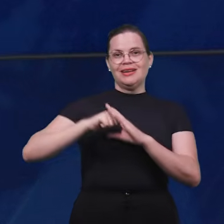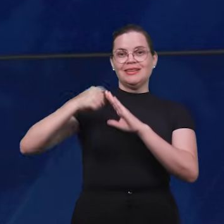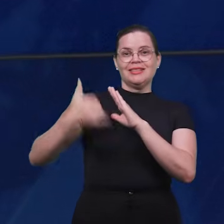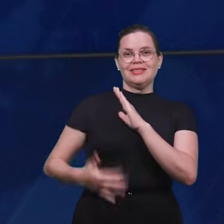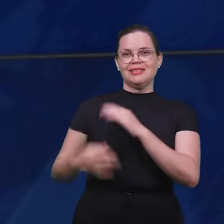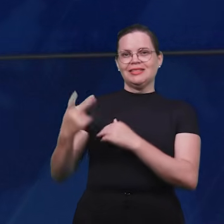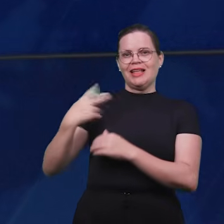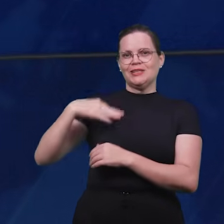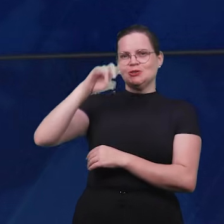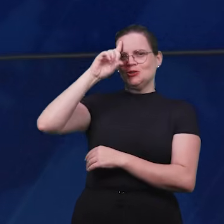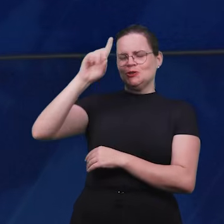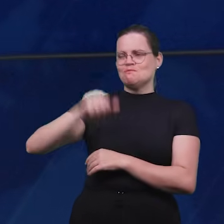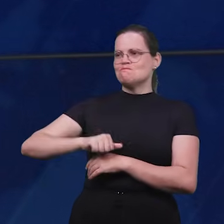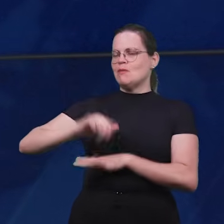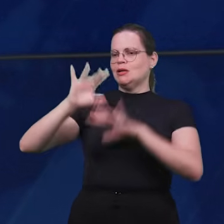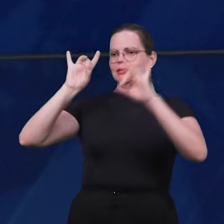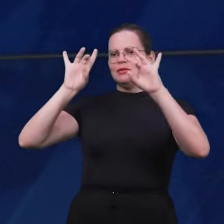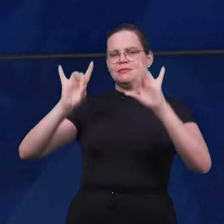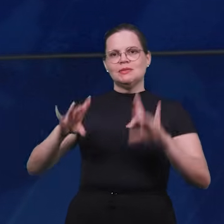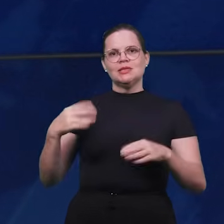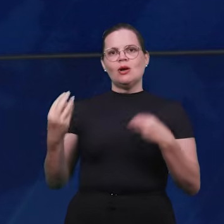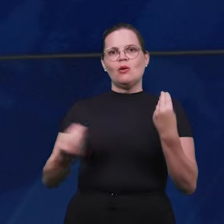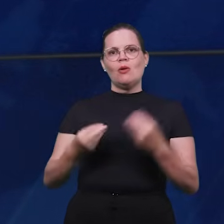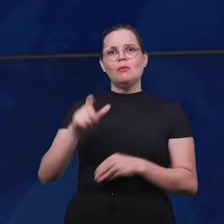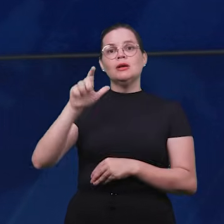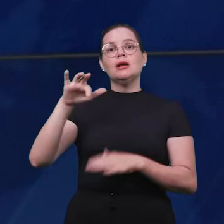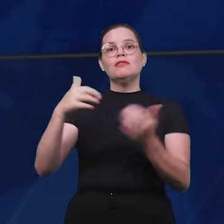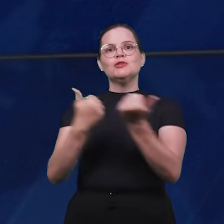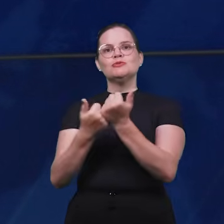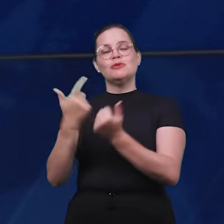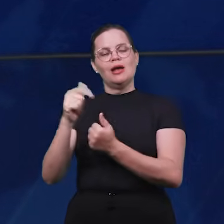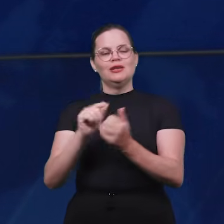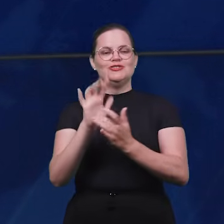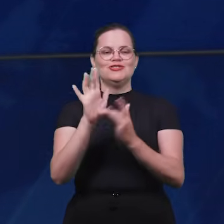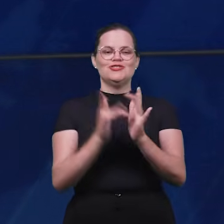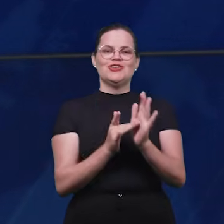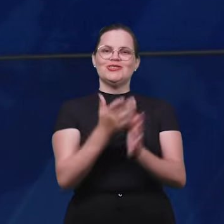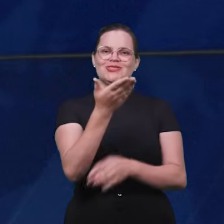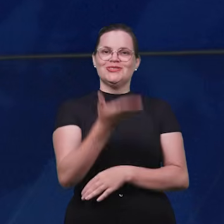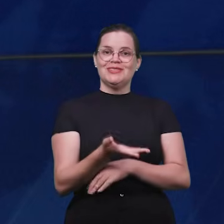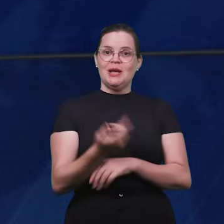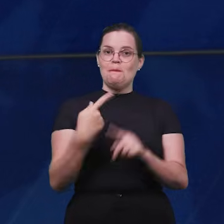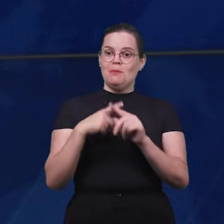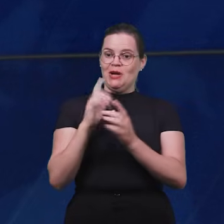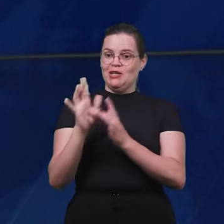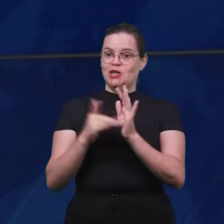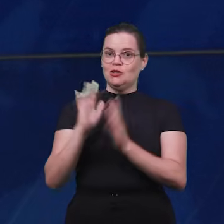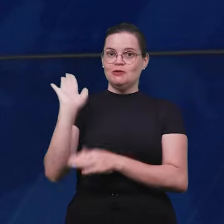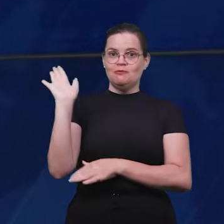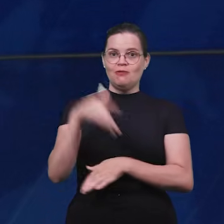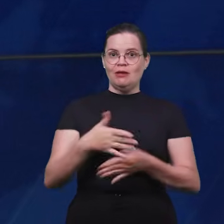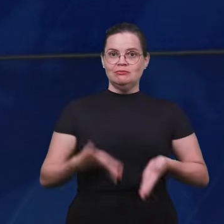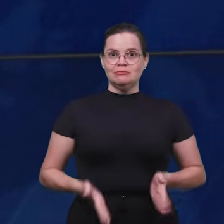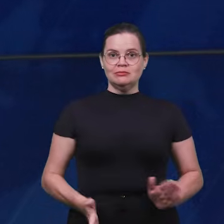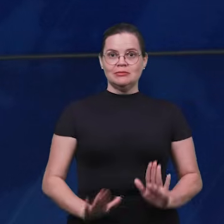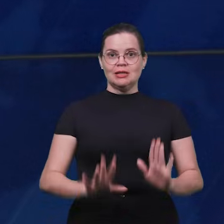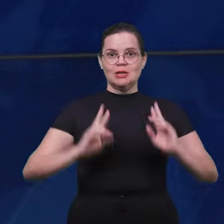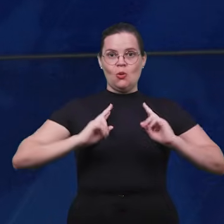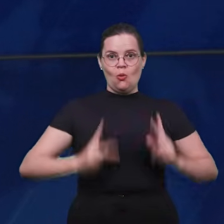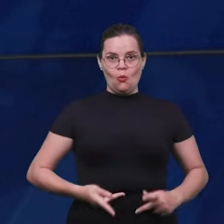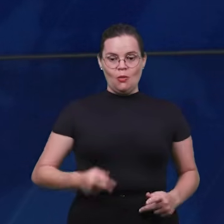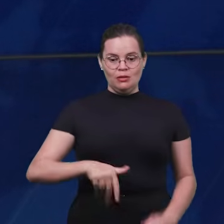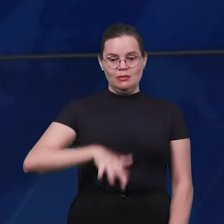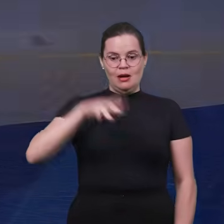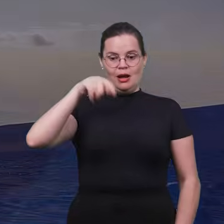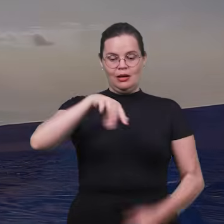Deus em Jesus Cristo, porque o Senhor Jesus, ele foi enviado ao mundo para que por meio